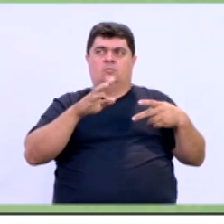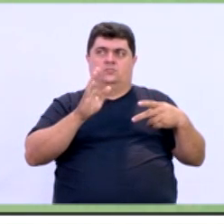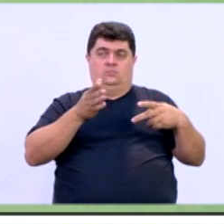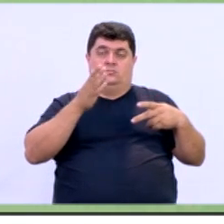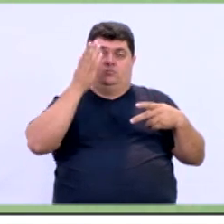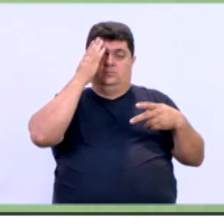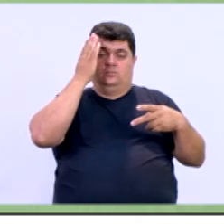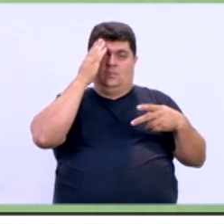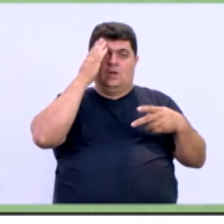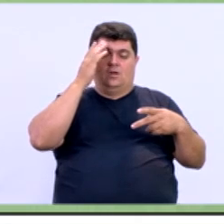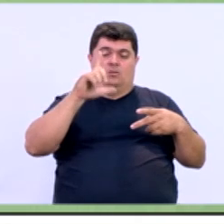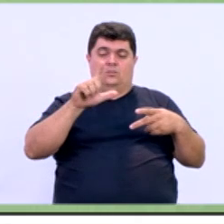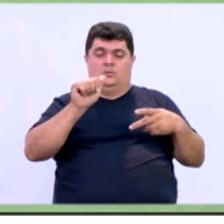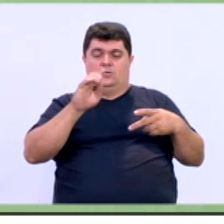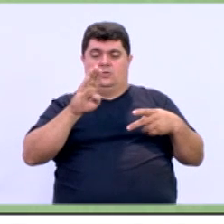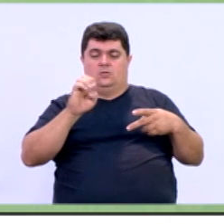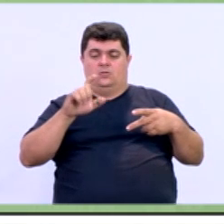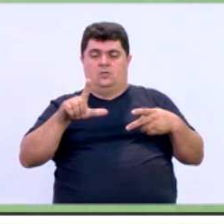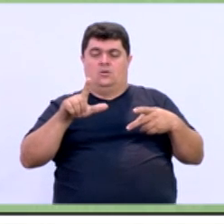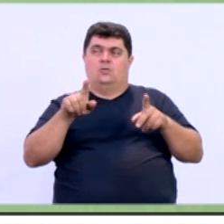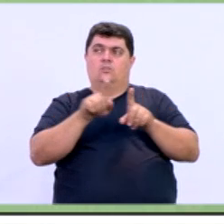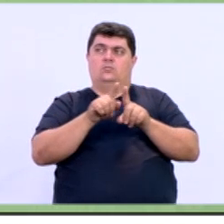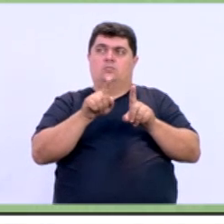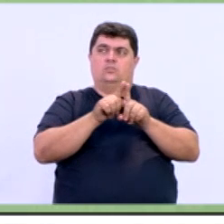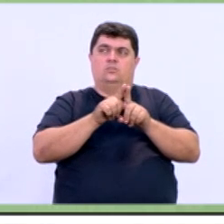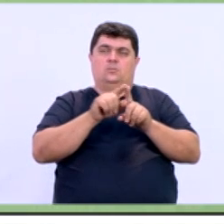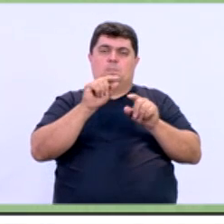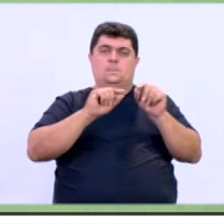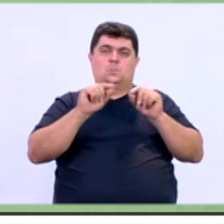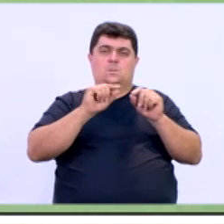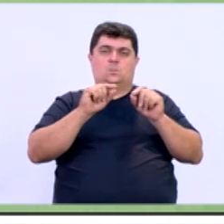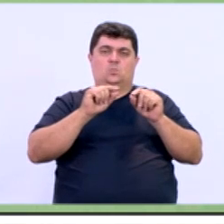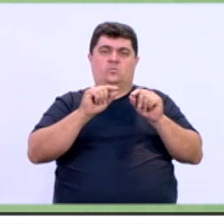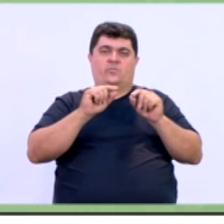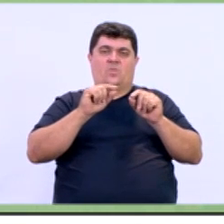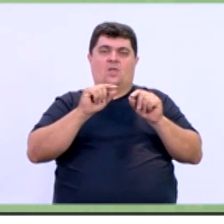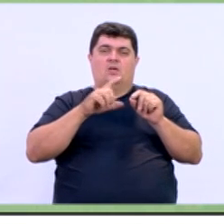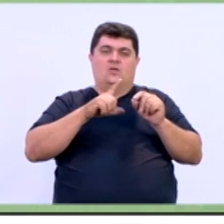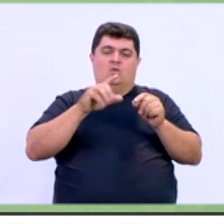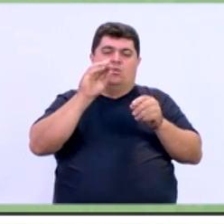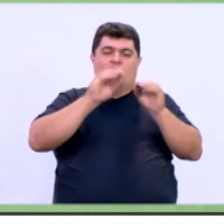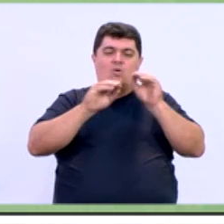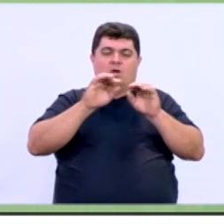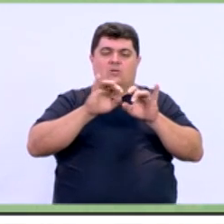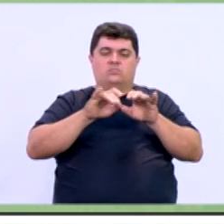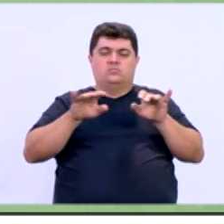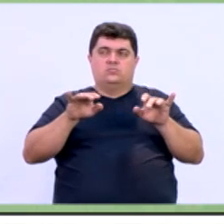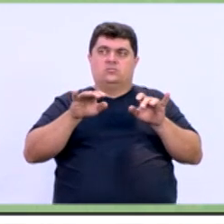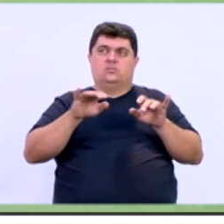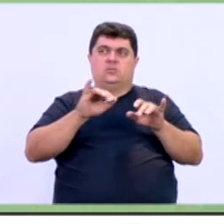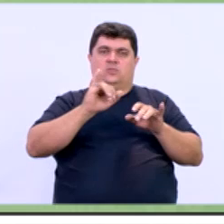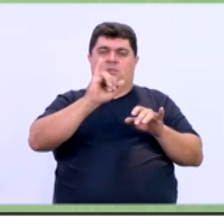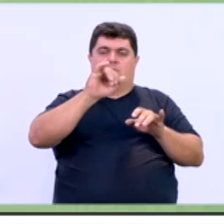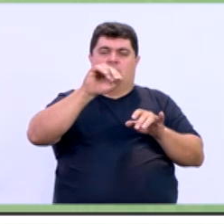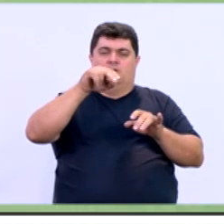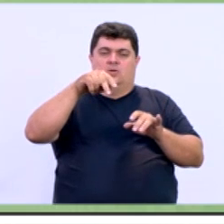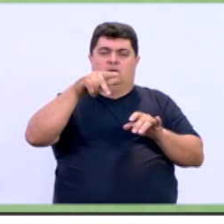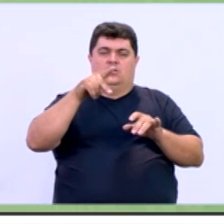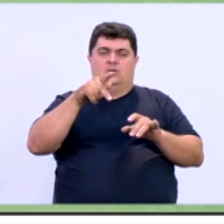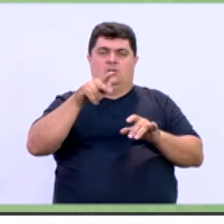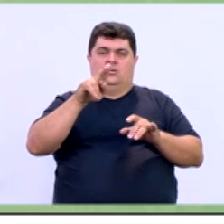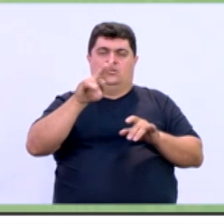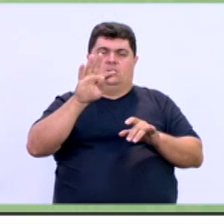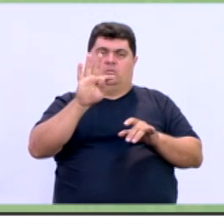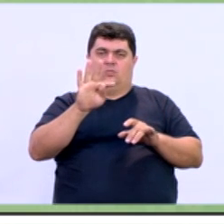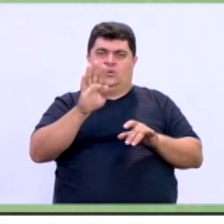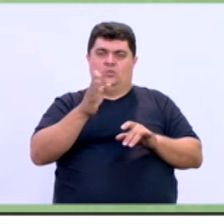ter rótulos e campos de entrada de texto, que são os input text.